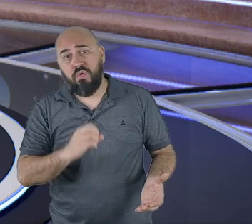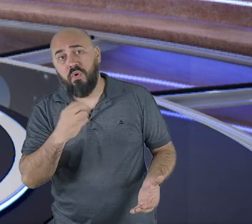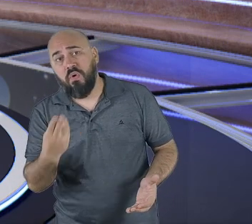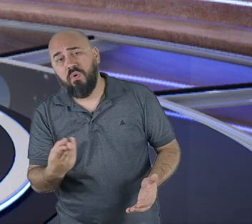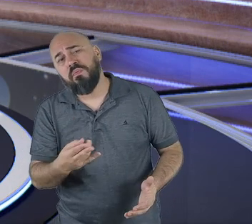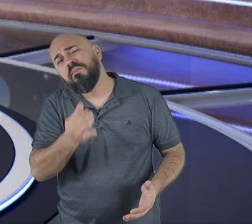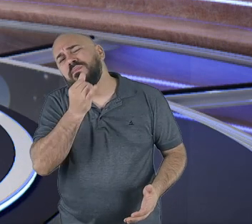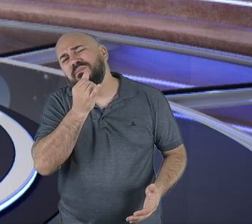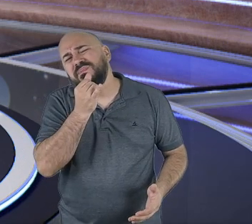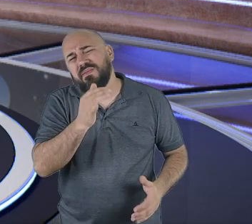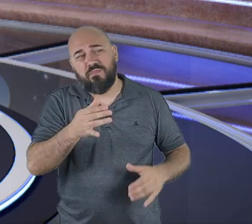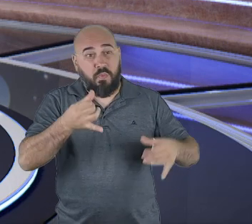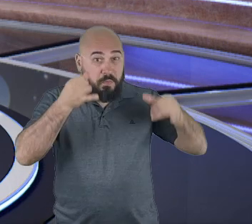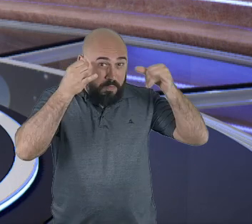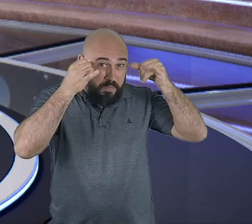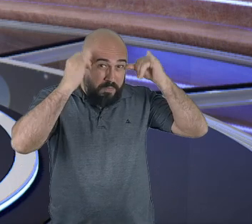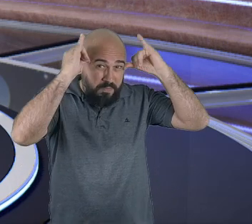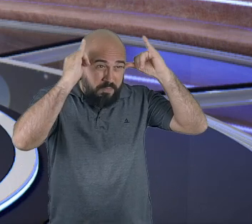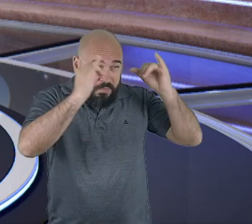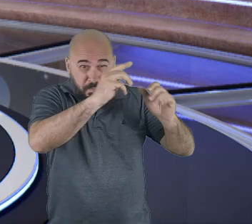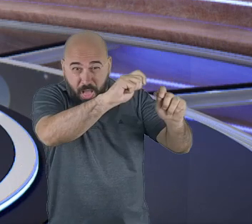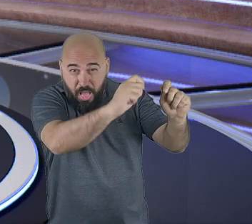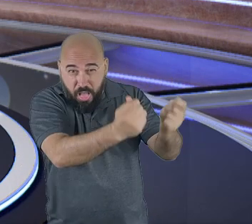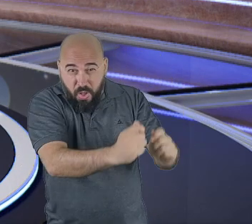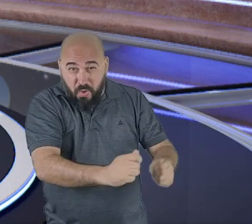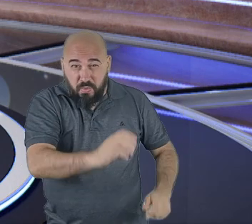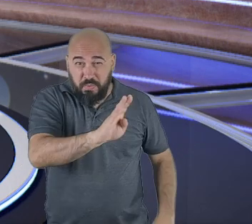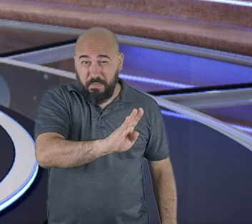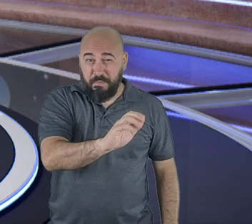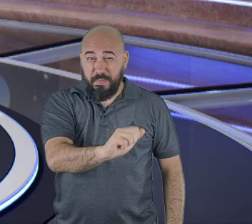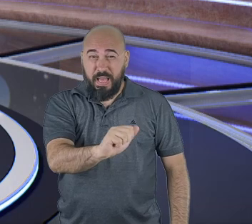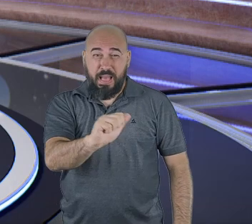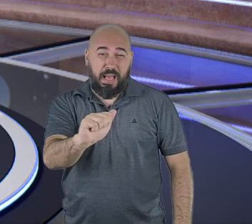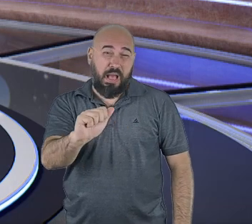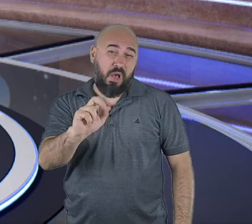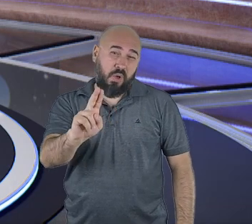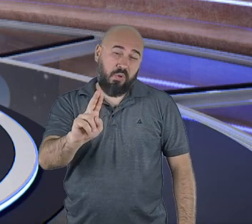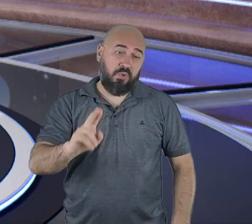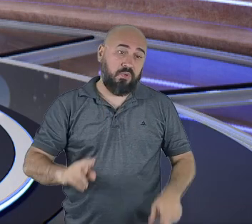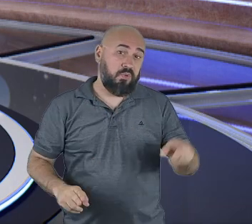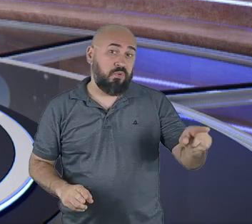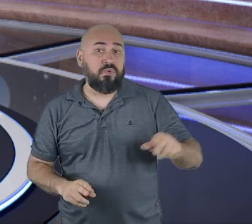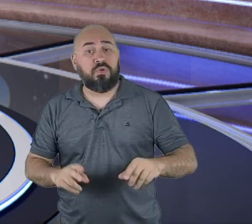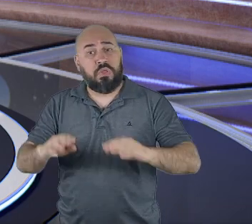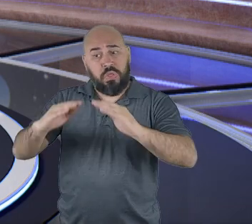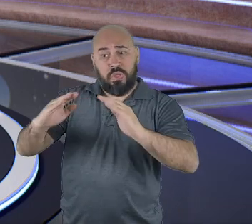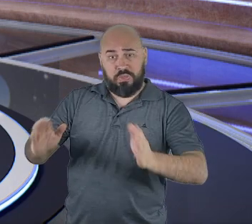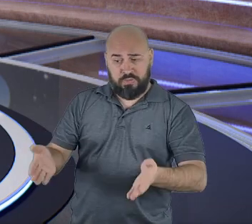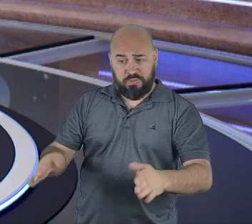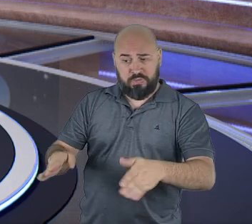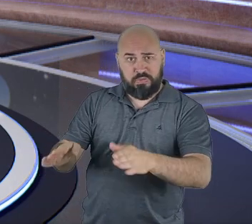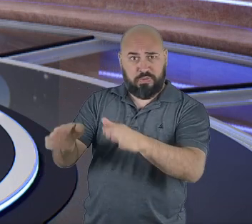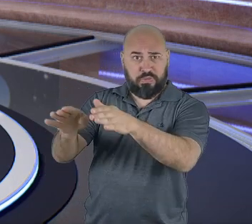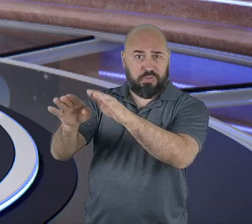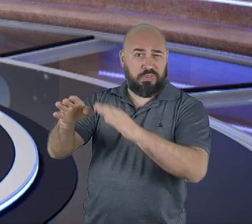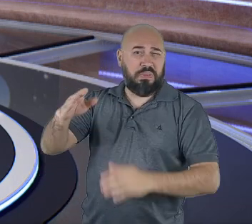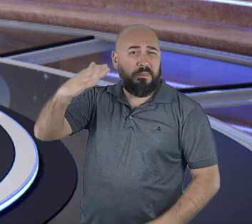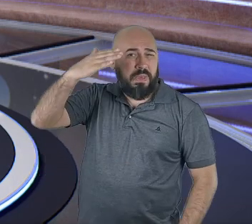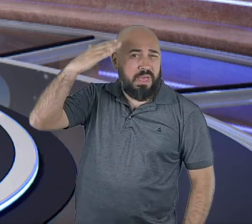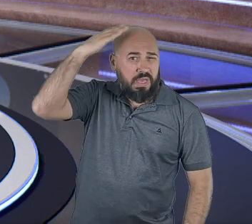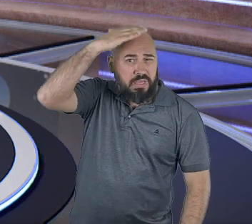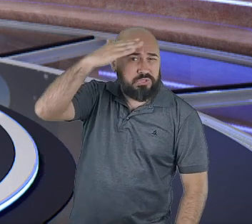os antigos adoradores de Baal na Palestina, os astecas, os maias do México, os incas do